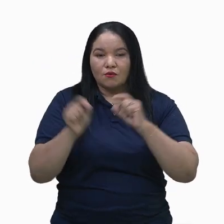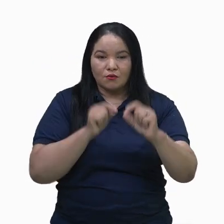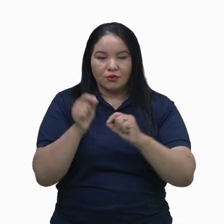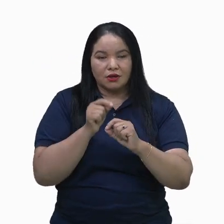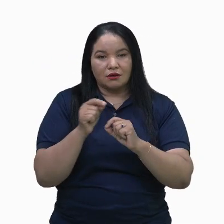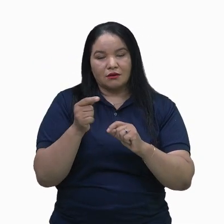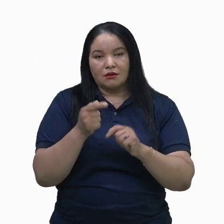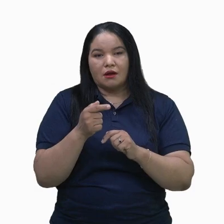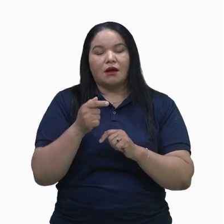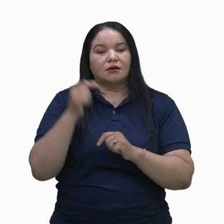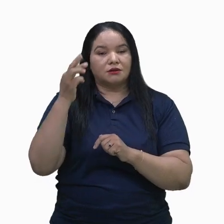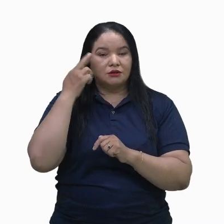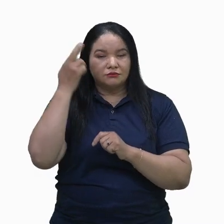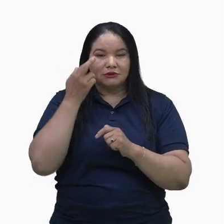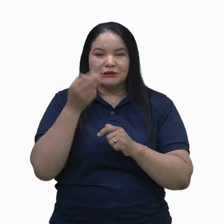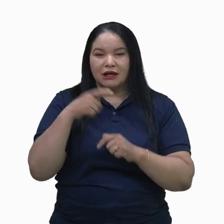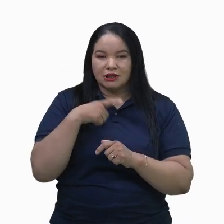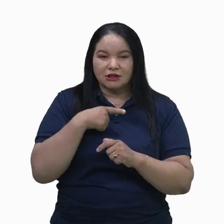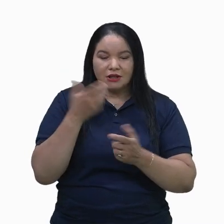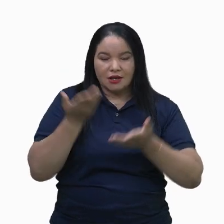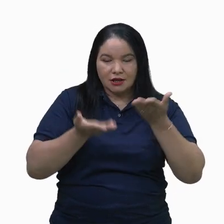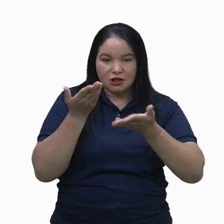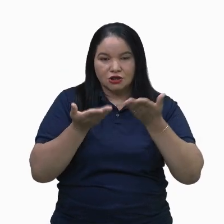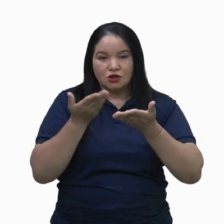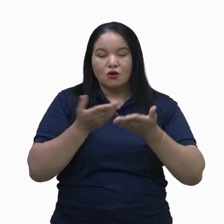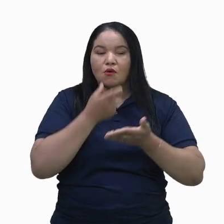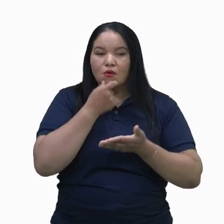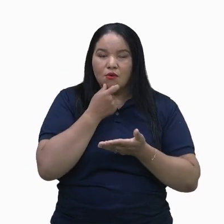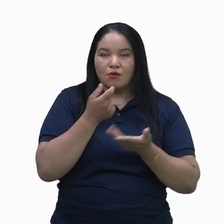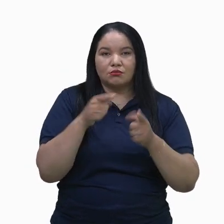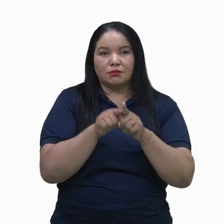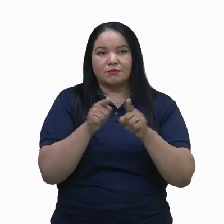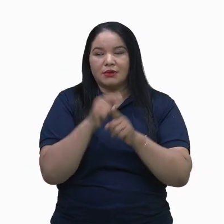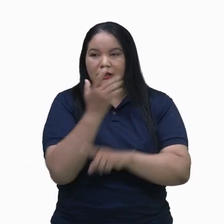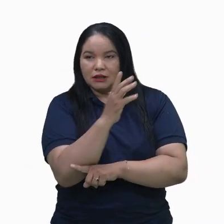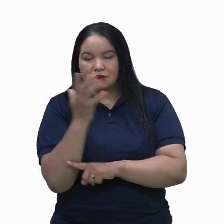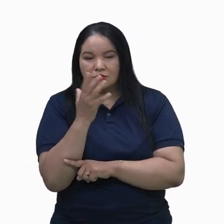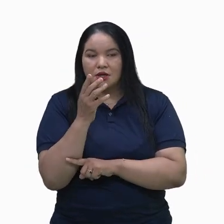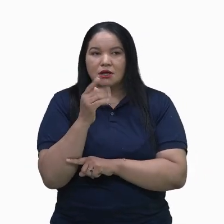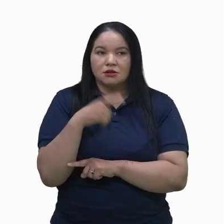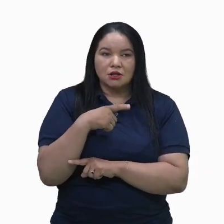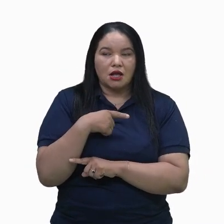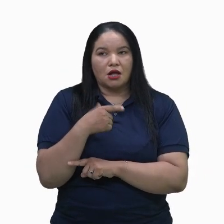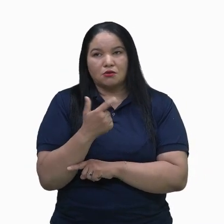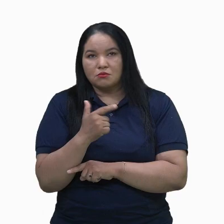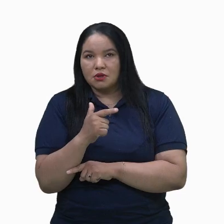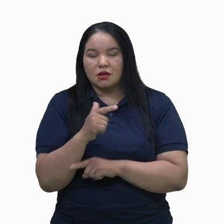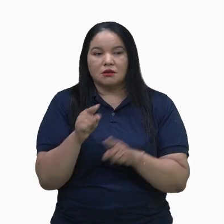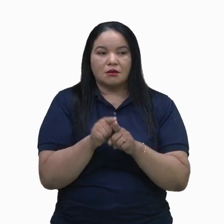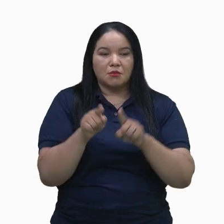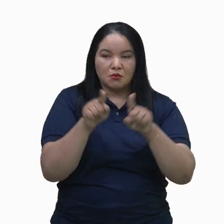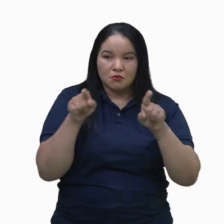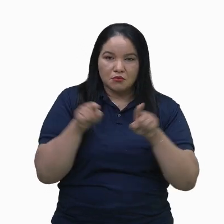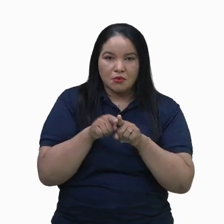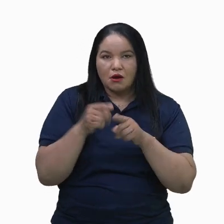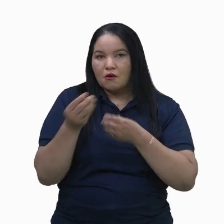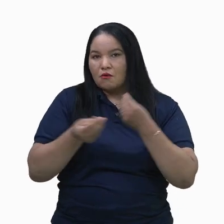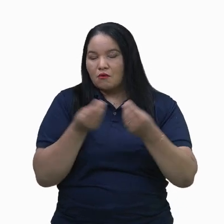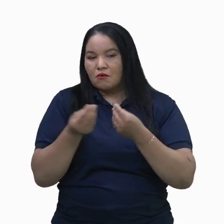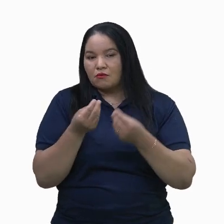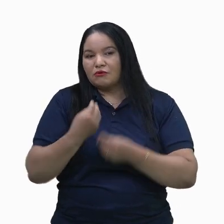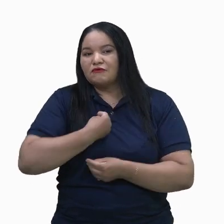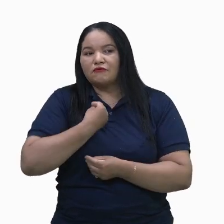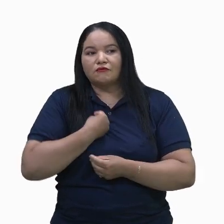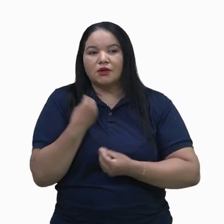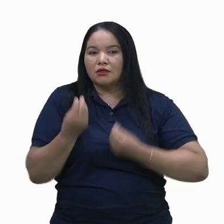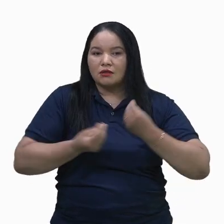tem ali esse equilíbrio entre o homem e a natureza ou não, com o espaço, né? Será se a gente está